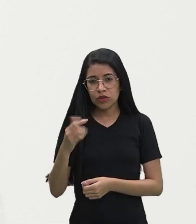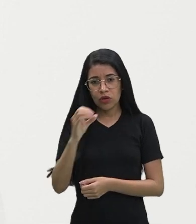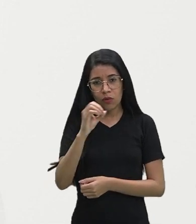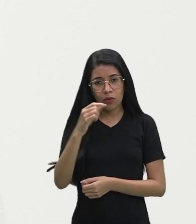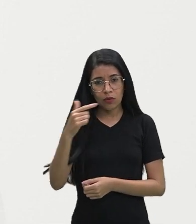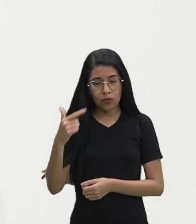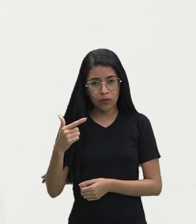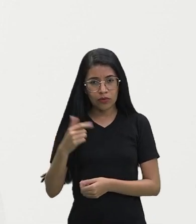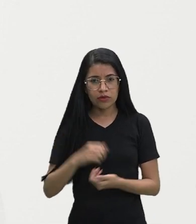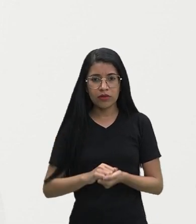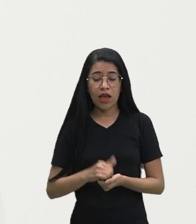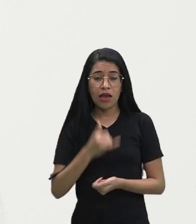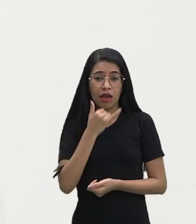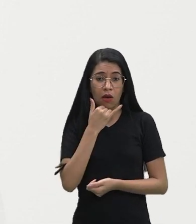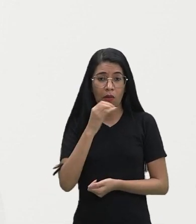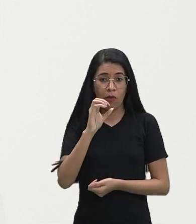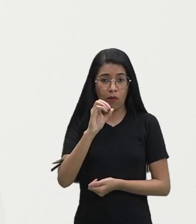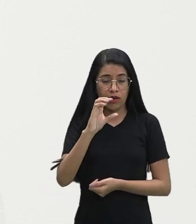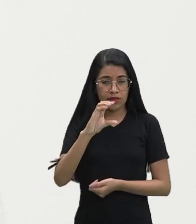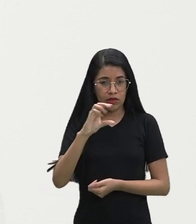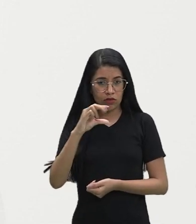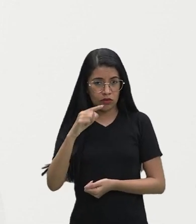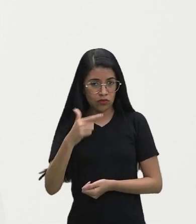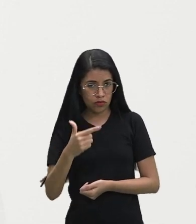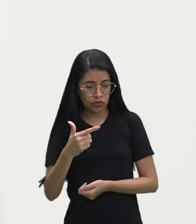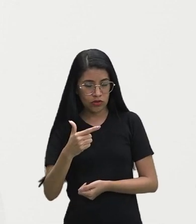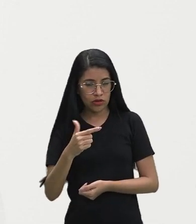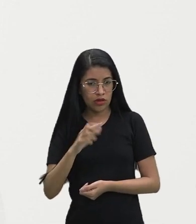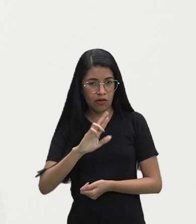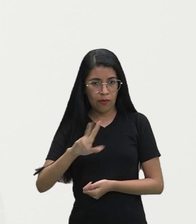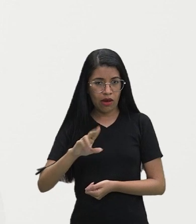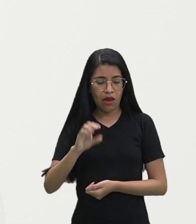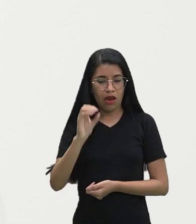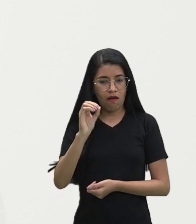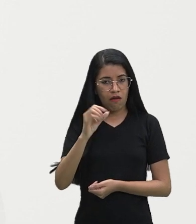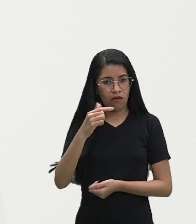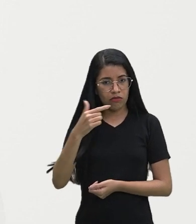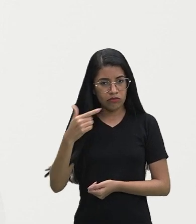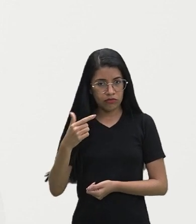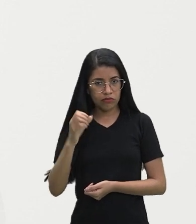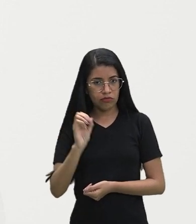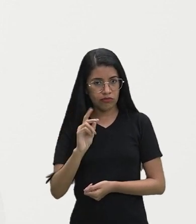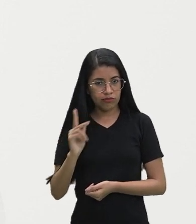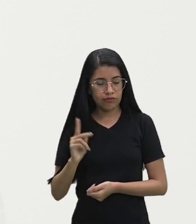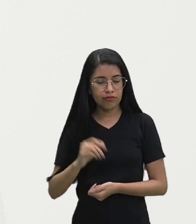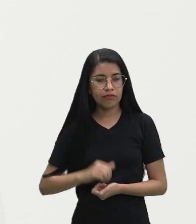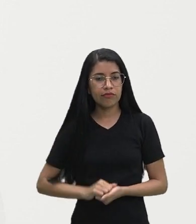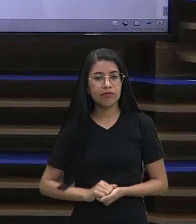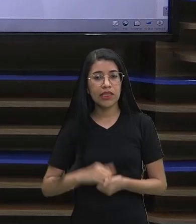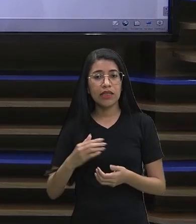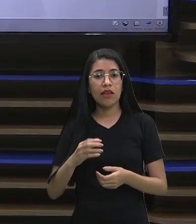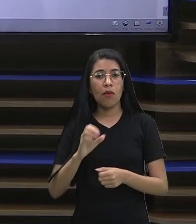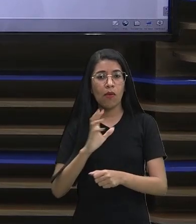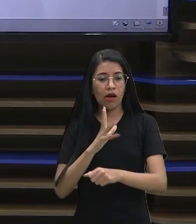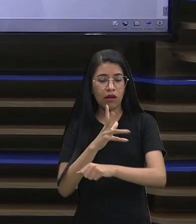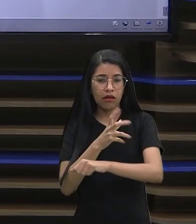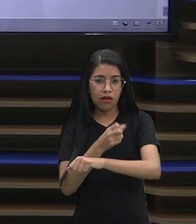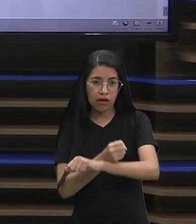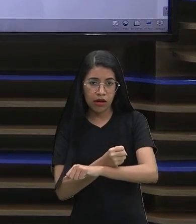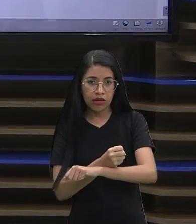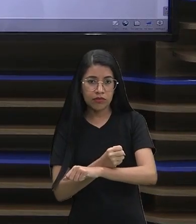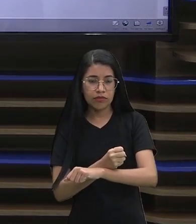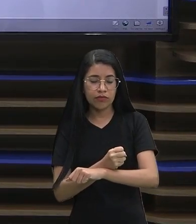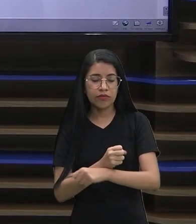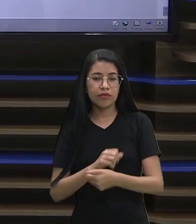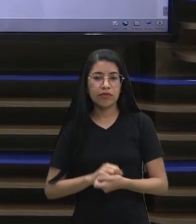Eu falei gás carbônico, né? Na verdade, gás oxigênio. Então, seres aeróbicos, como é o nosso